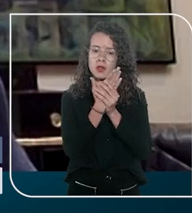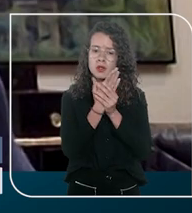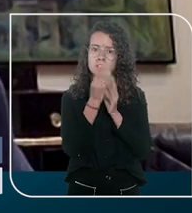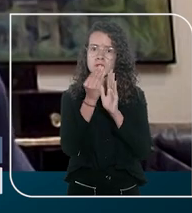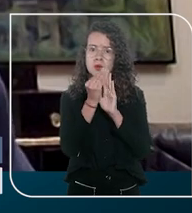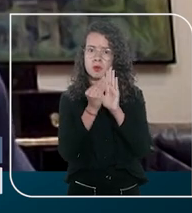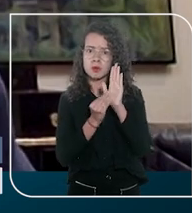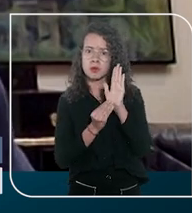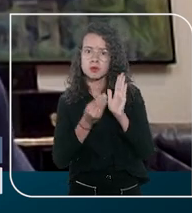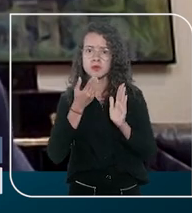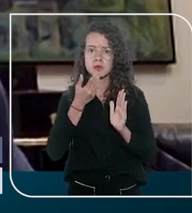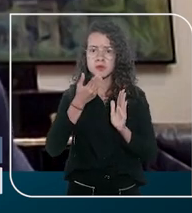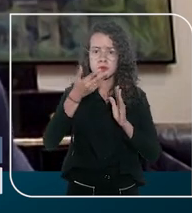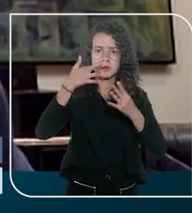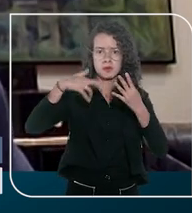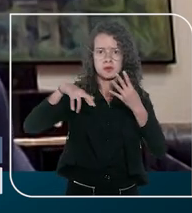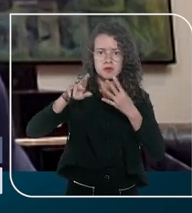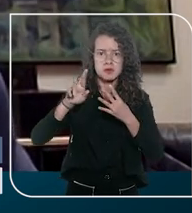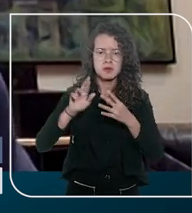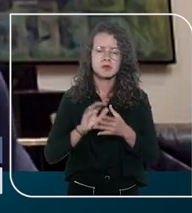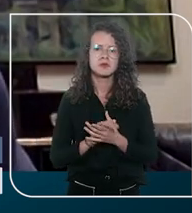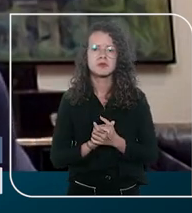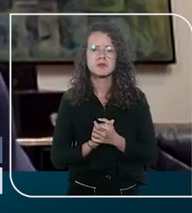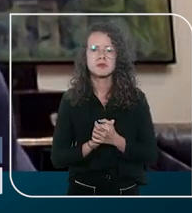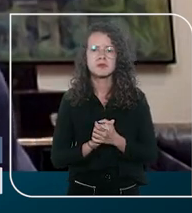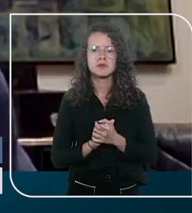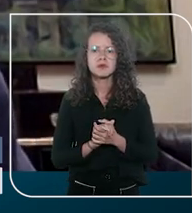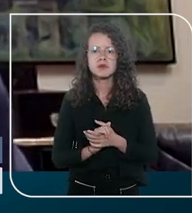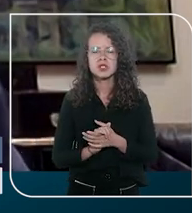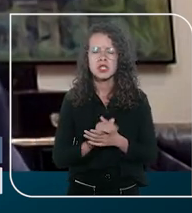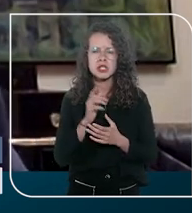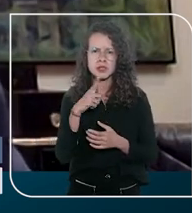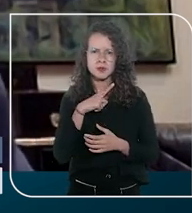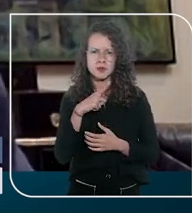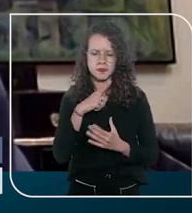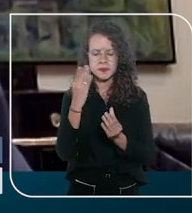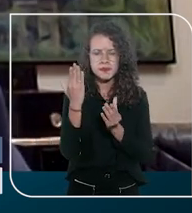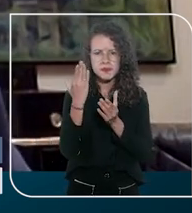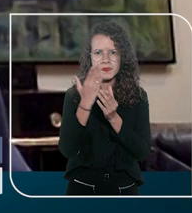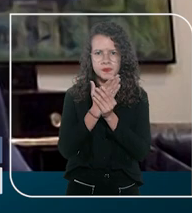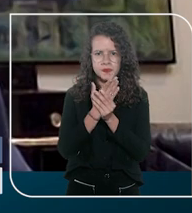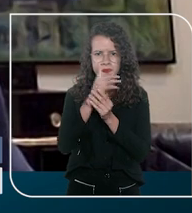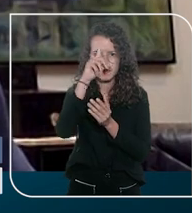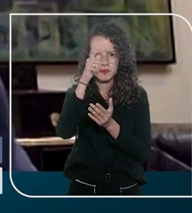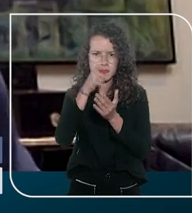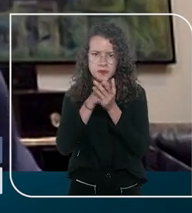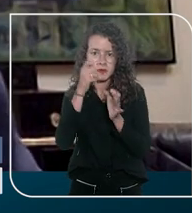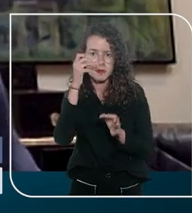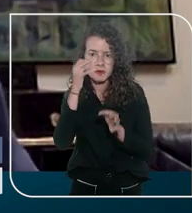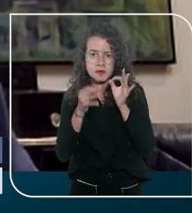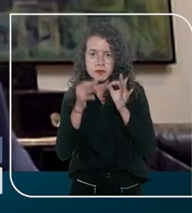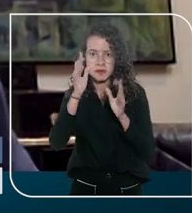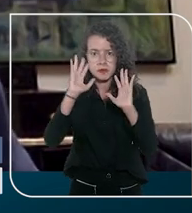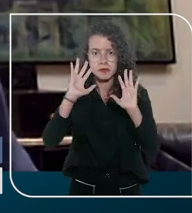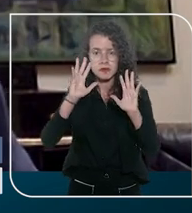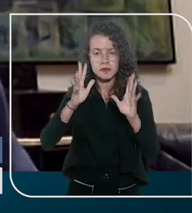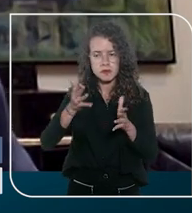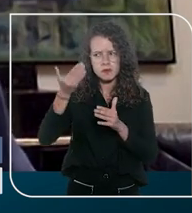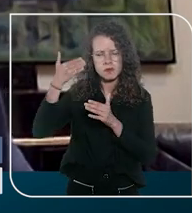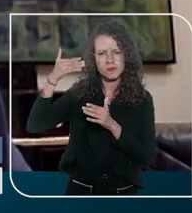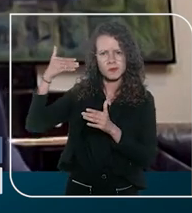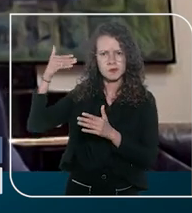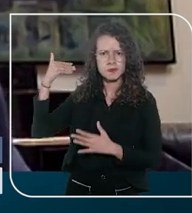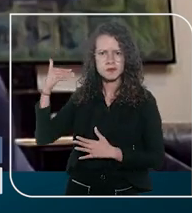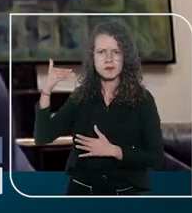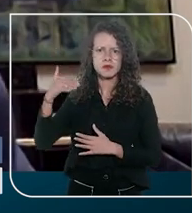a petição recursal. Até um julgado bastante recente que nós preparamos aqui para falar com